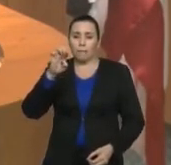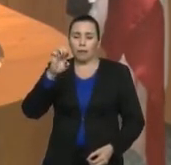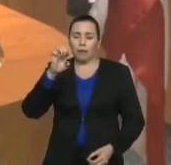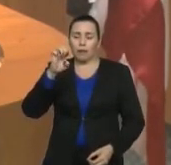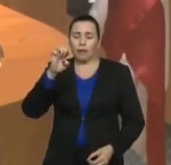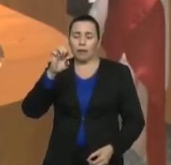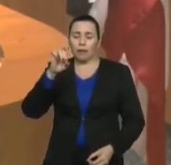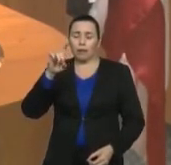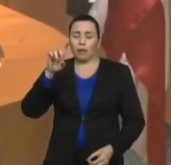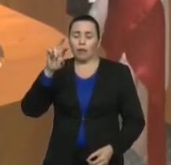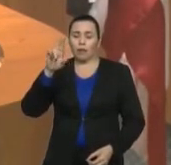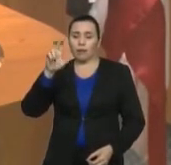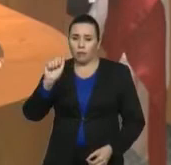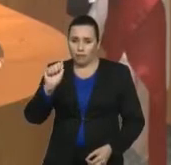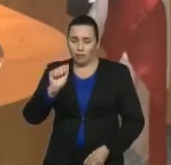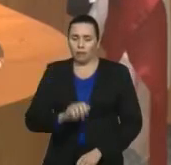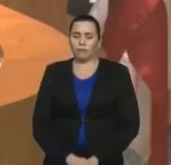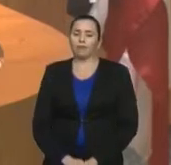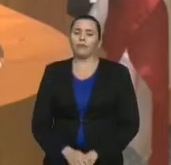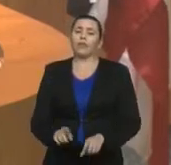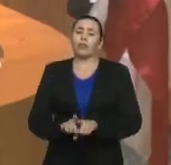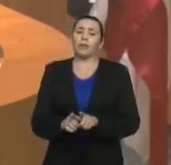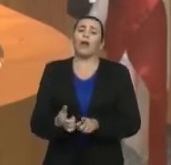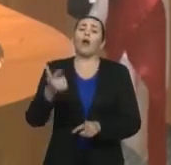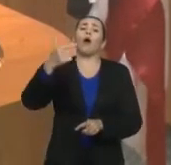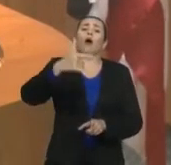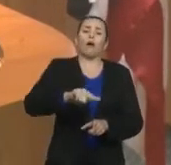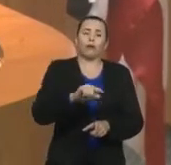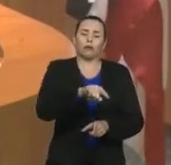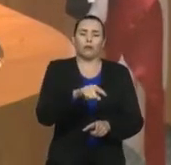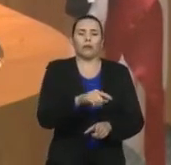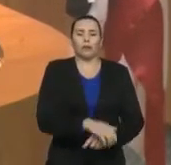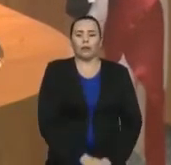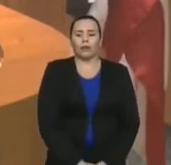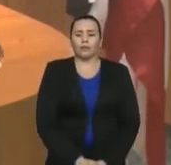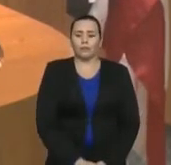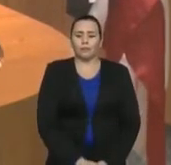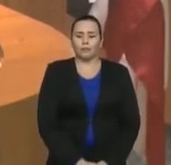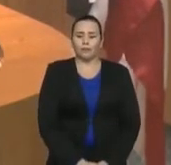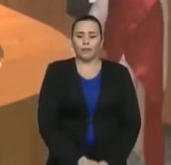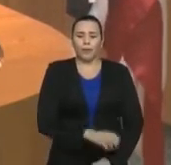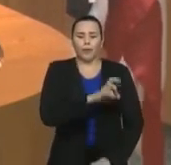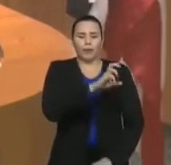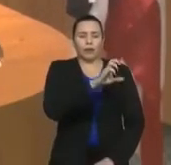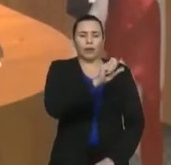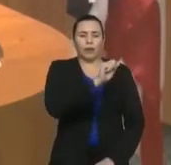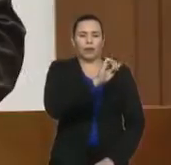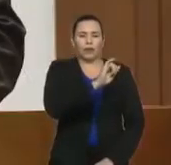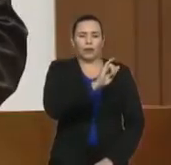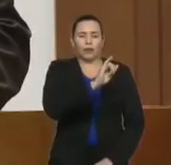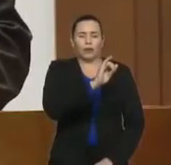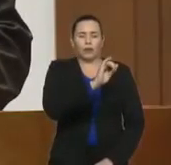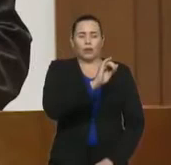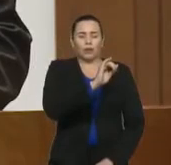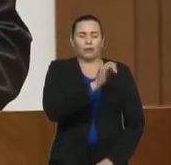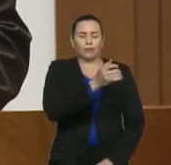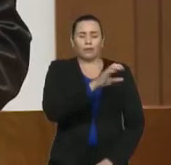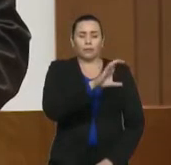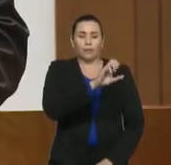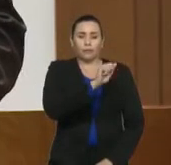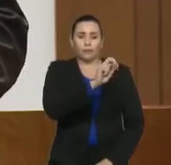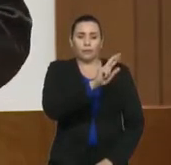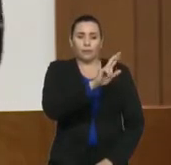estrada que até me estranha quando no projeto estava ali o asfaltamento primeiro, ficou só aquela camada